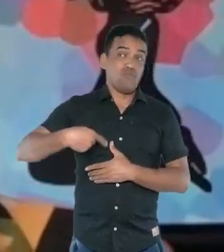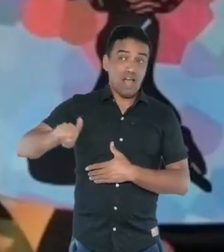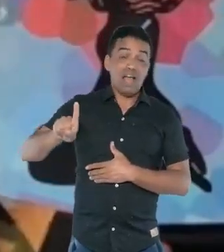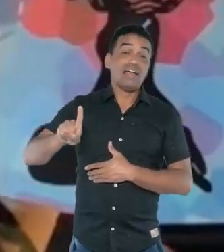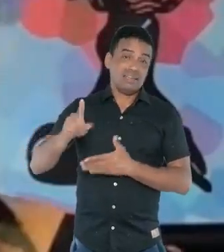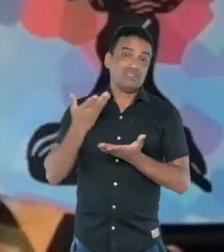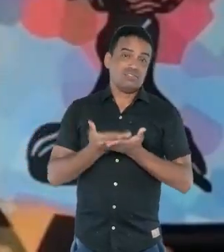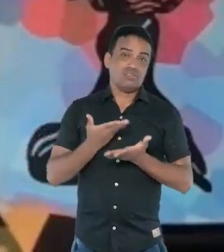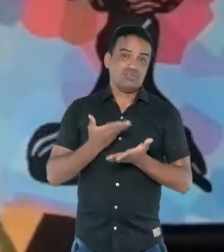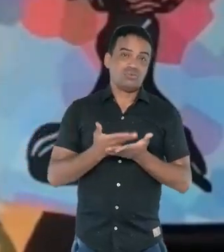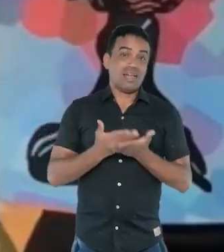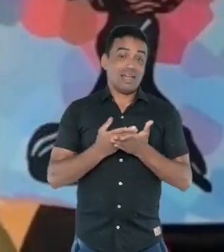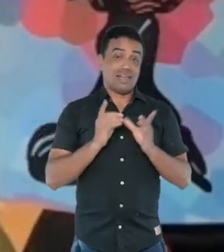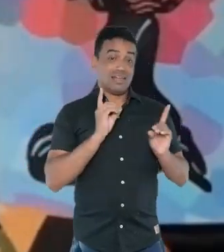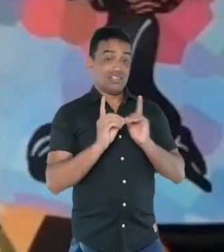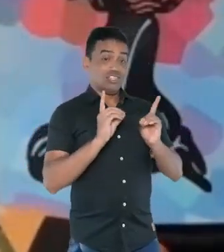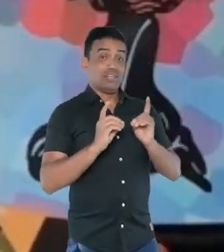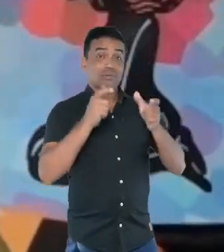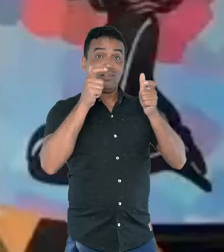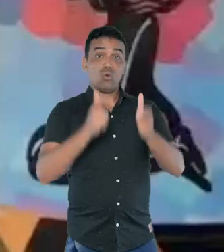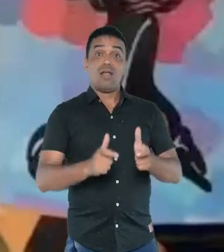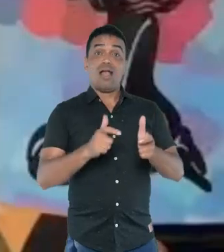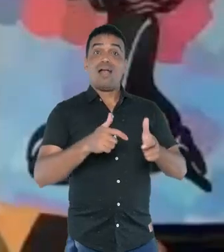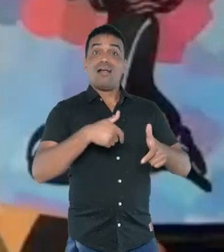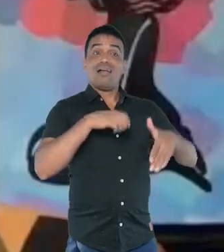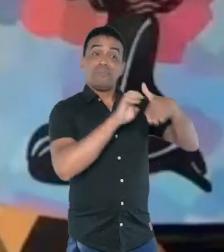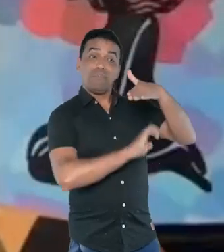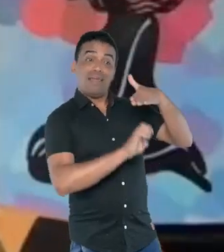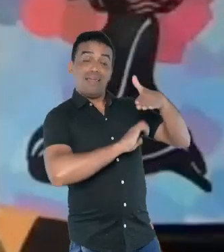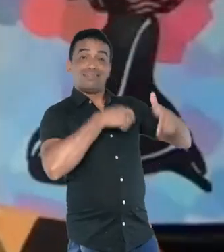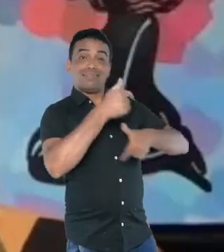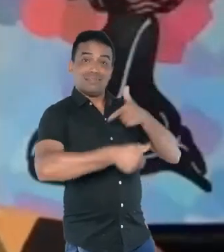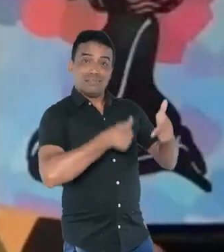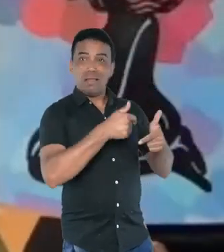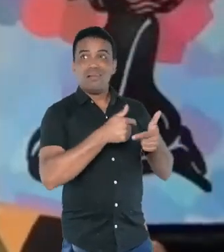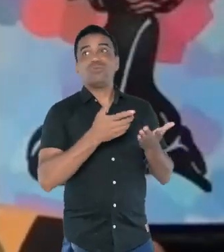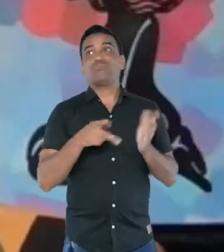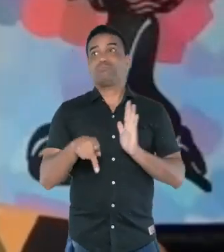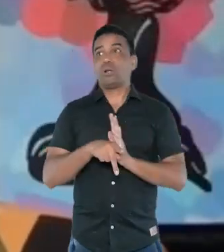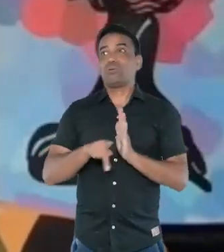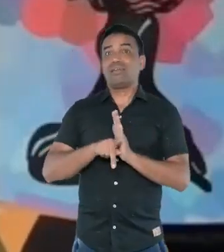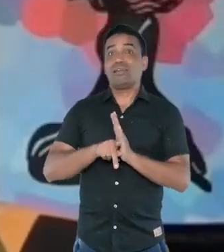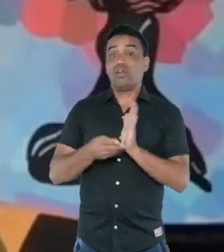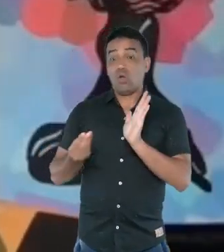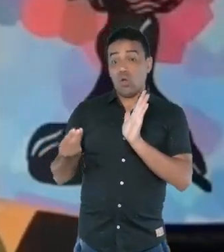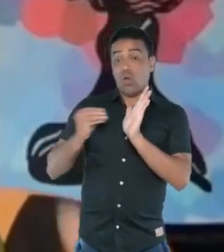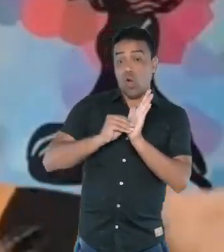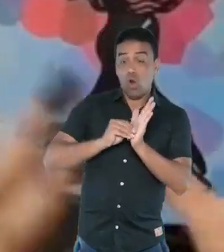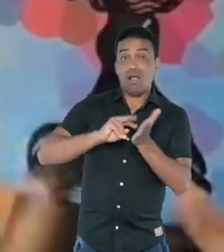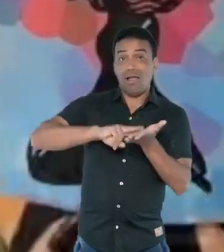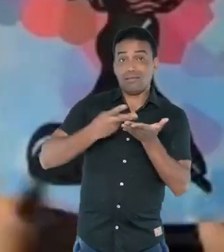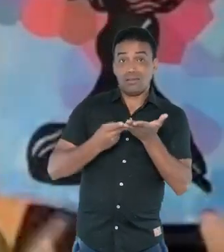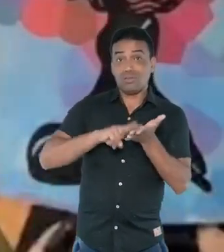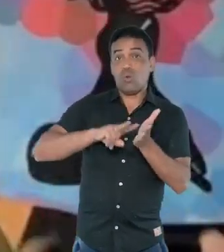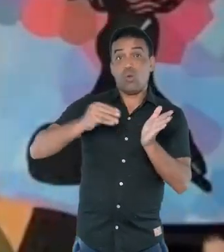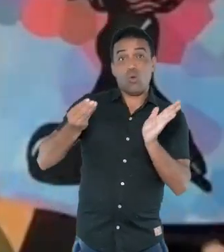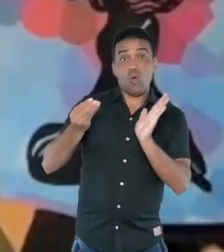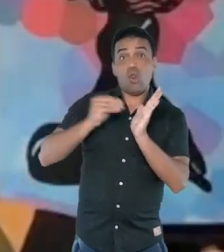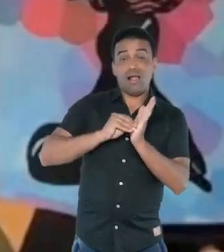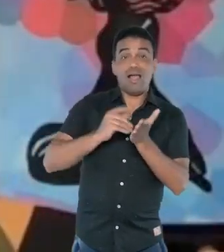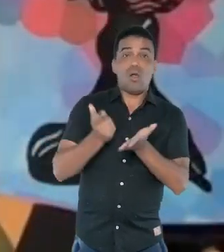estudar as dinâmicas dentro dos ambientes de trabalho. Então, a intenção foi traduzir no livro muito do que é a